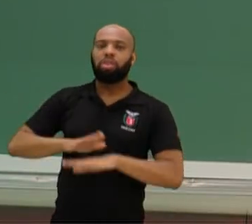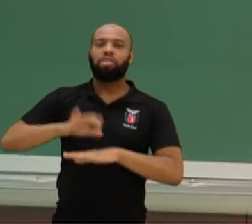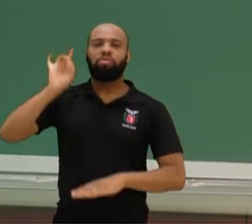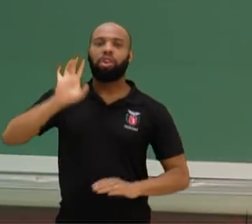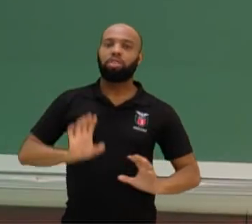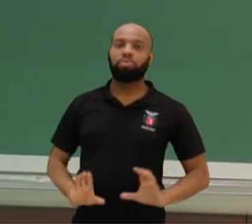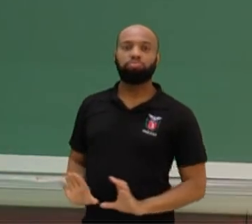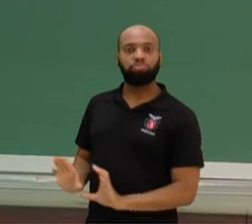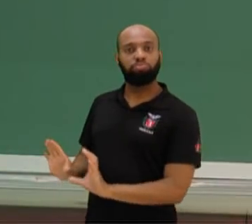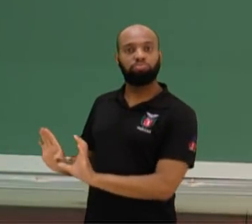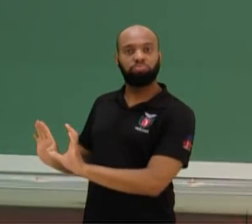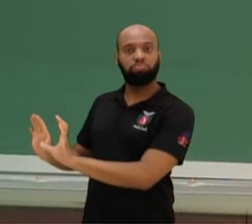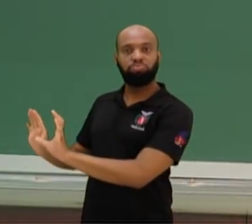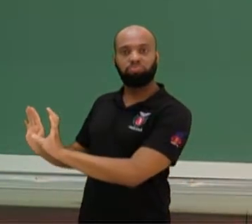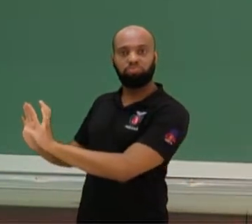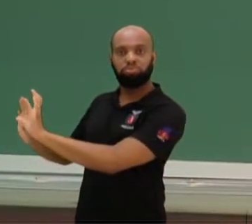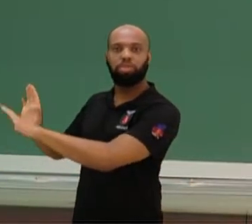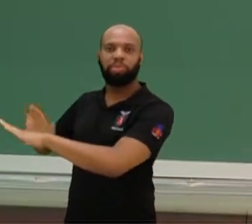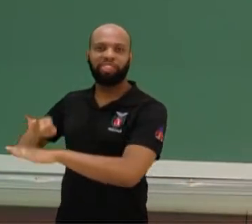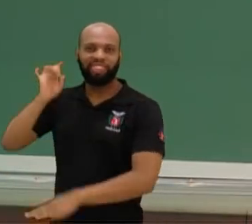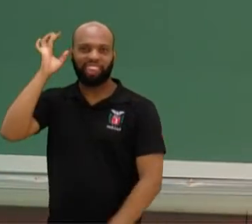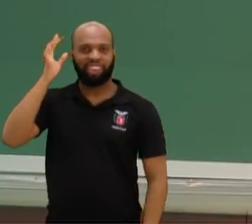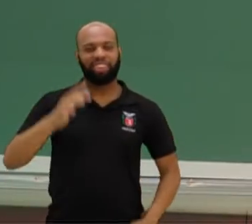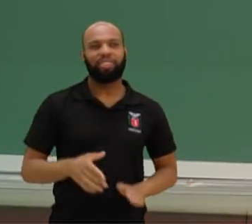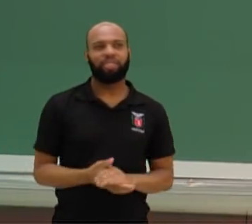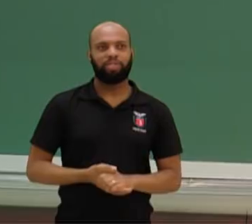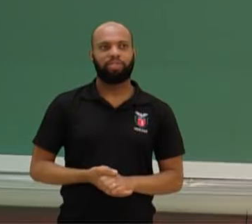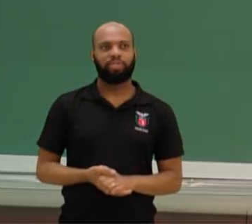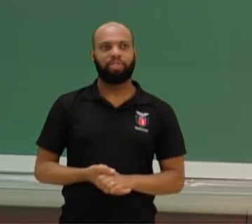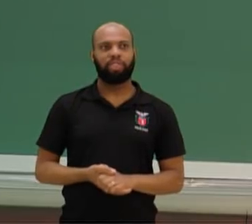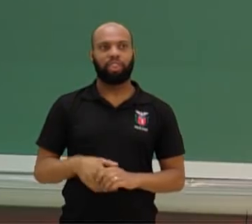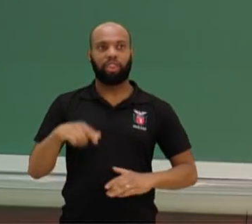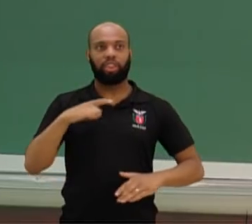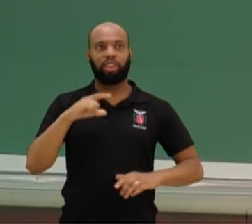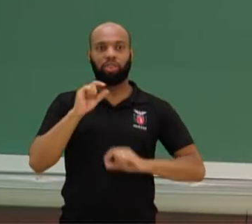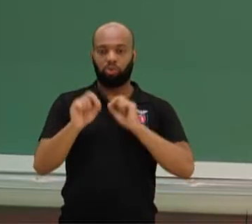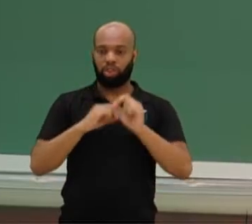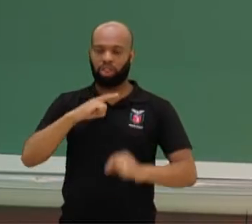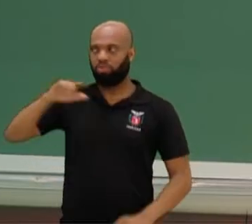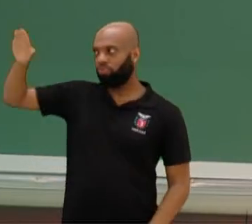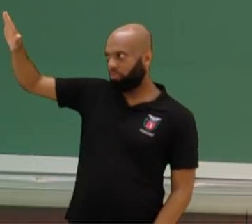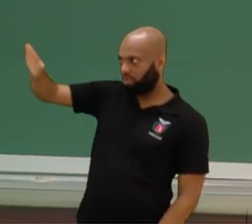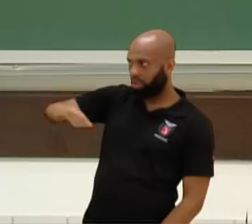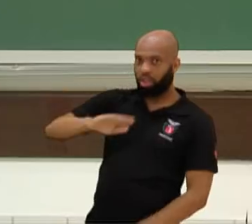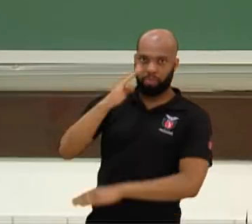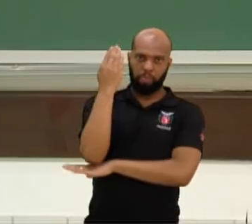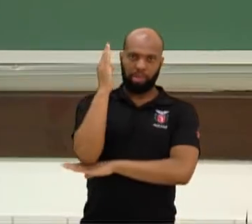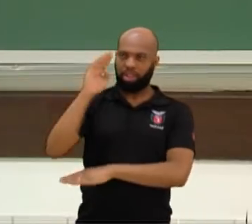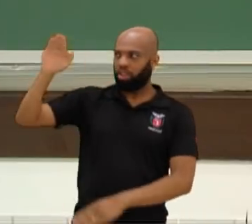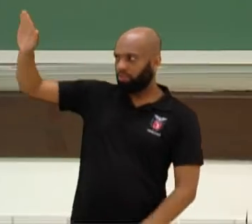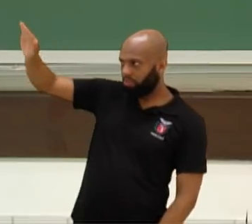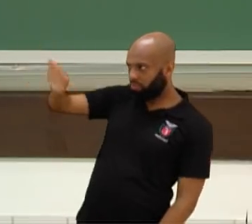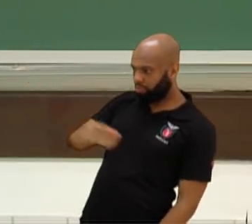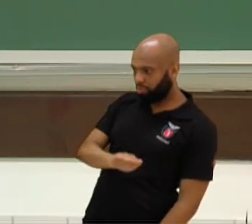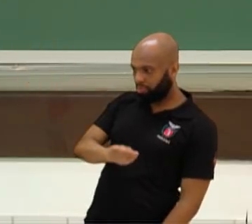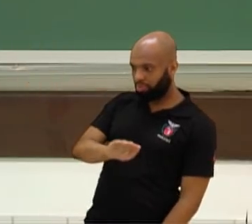e para conseguir realizar esse trabalho. Você tem uma tábua que forma um